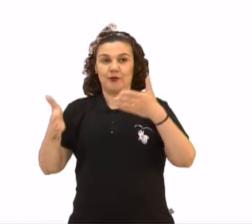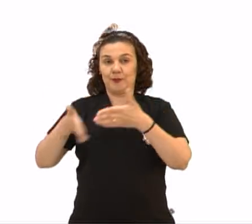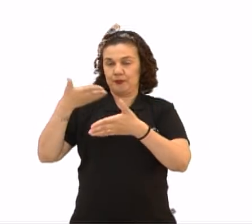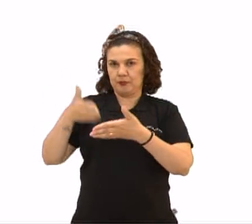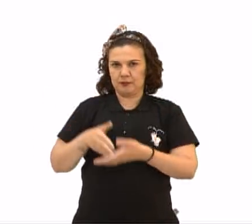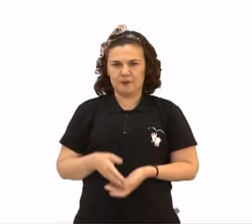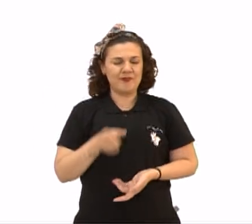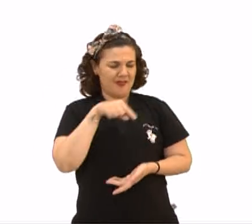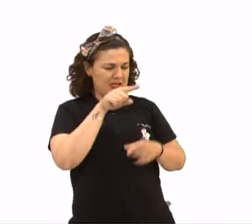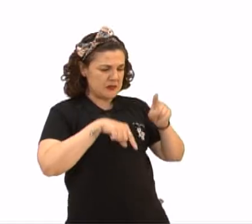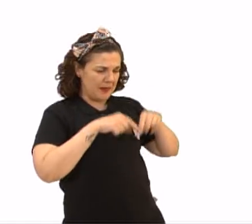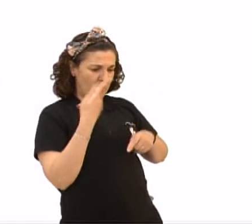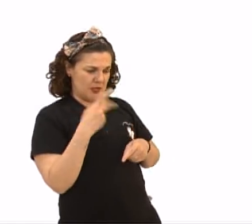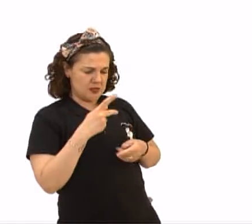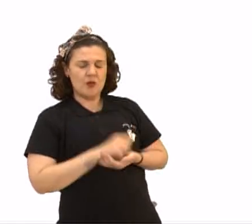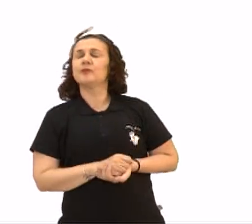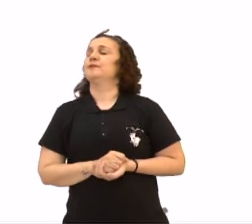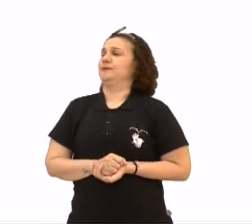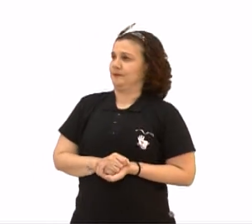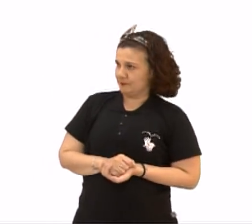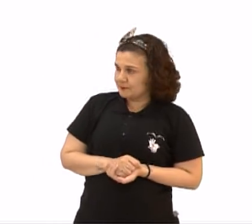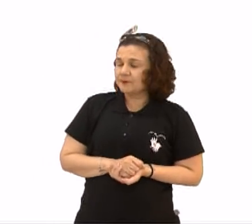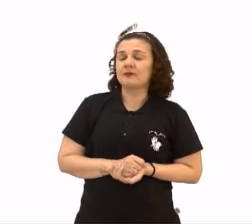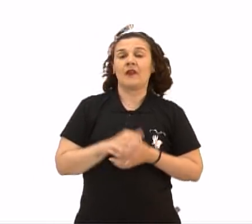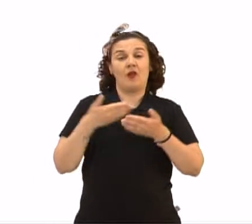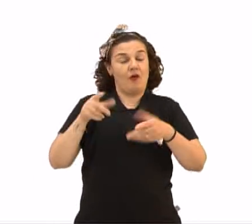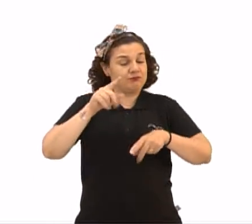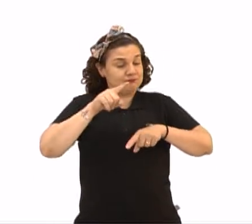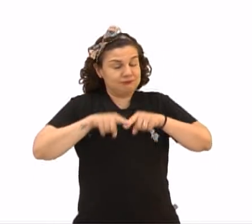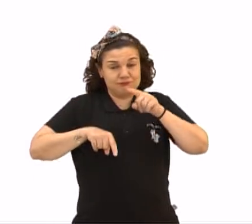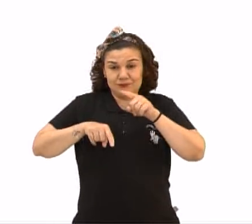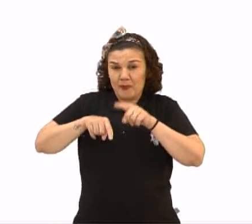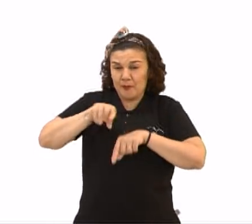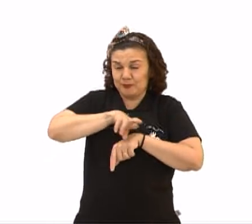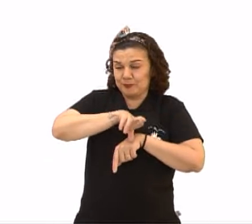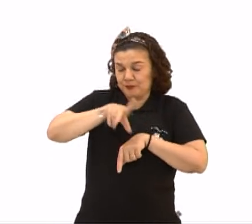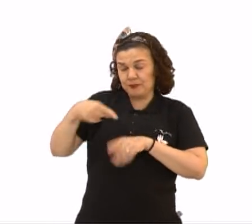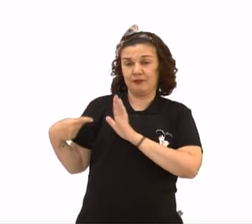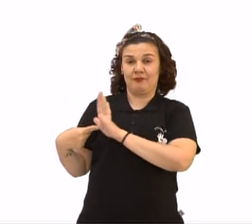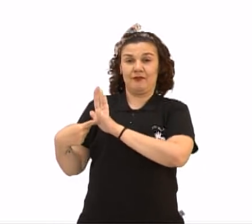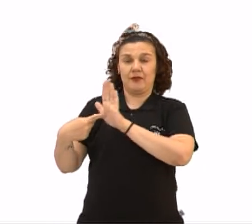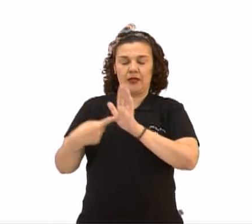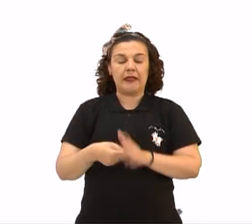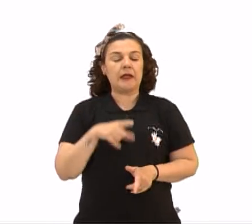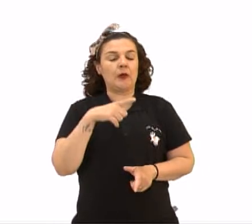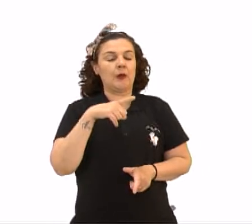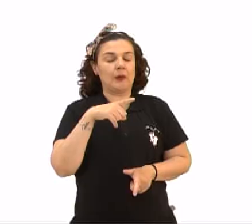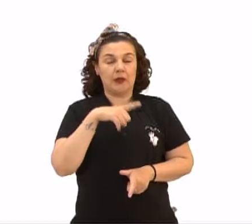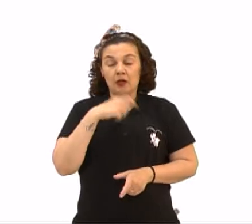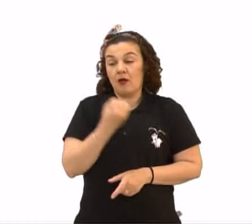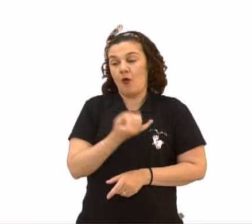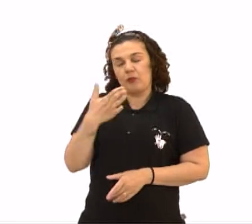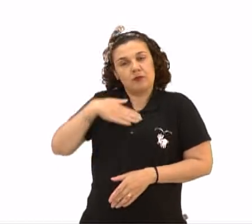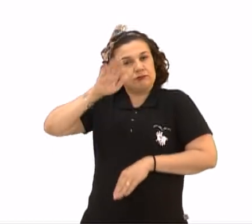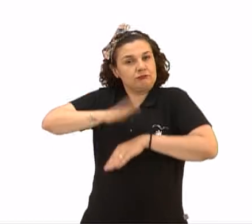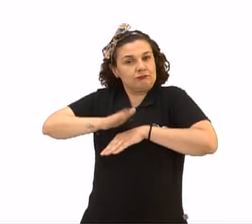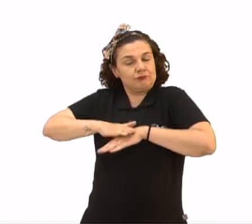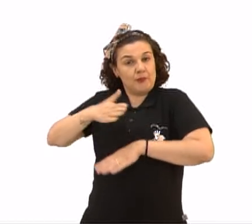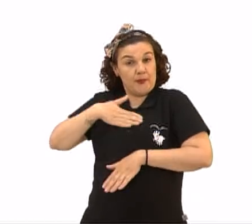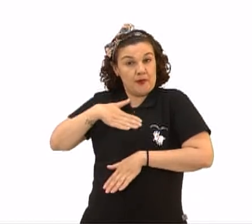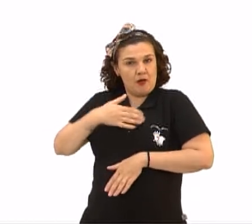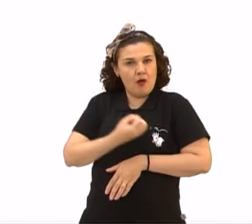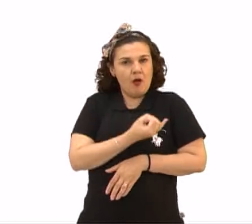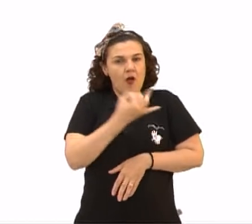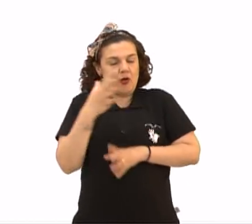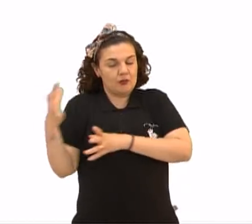também? Também, aham. Então temos alguns materiais aqui que ele trouxe pra gente, já também, todos publicação ele tem algumas que foram só minhas, né, e